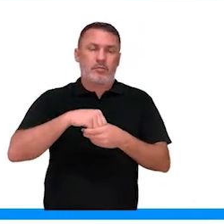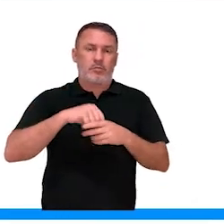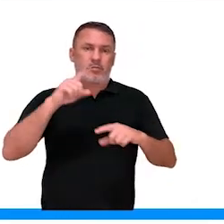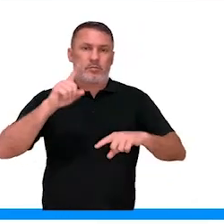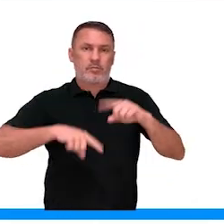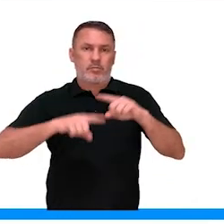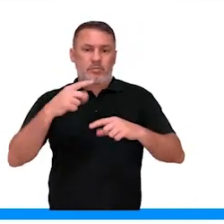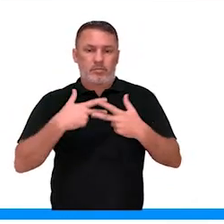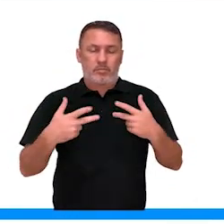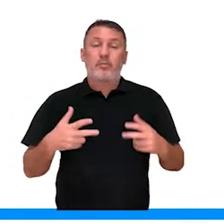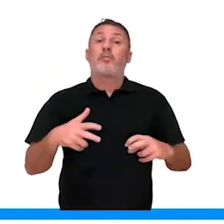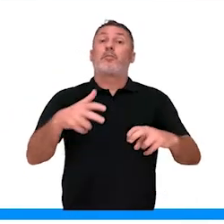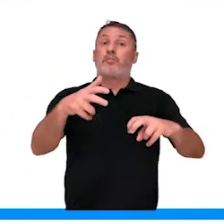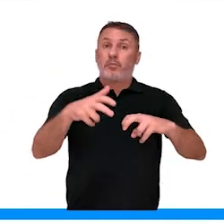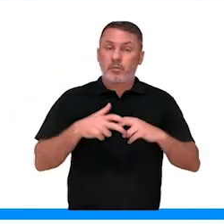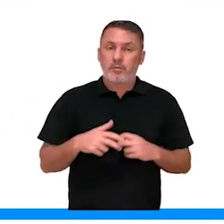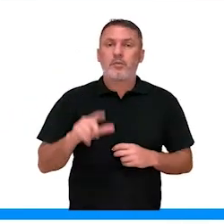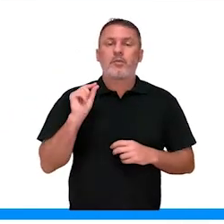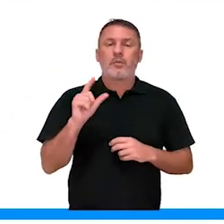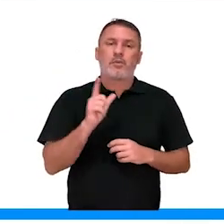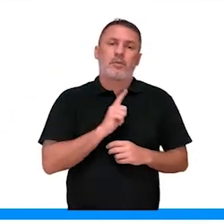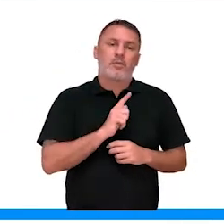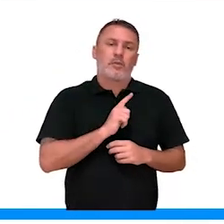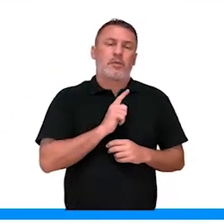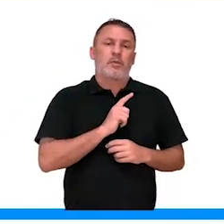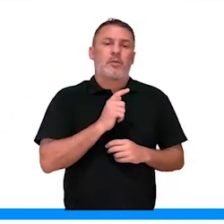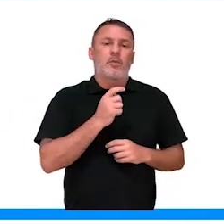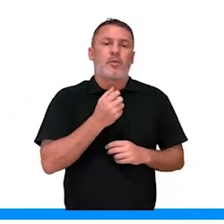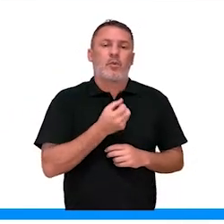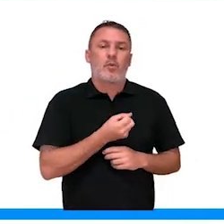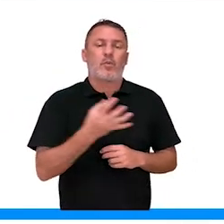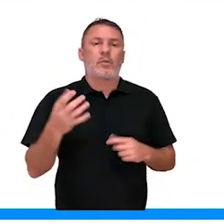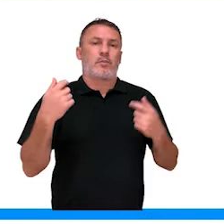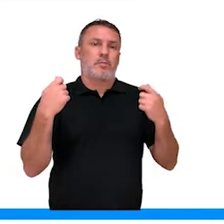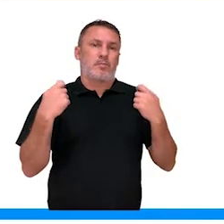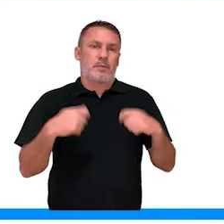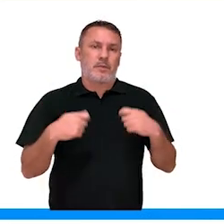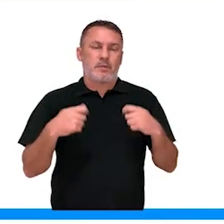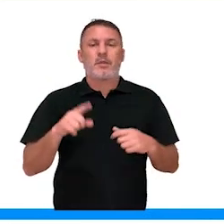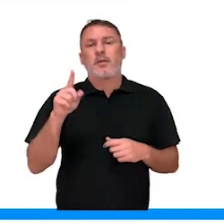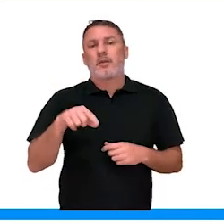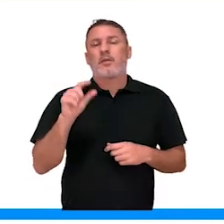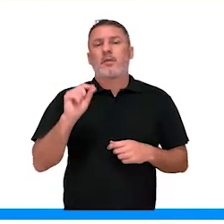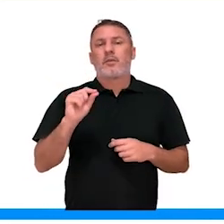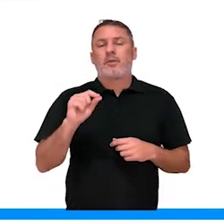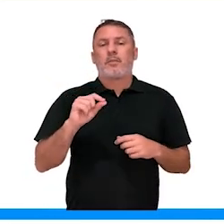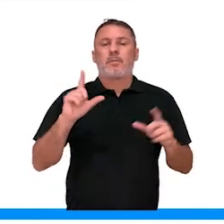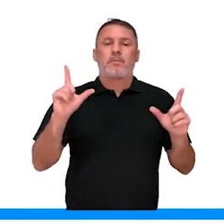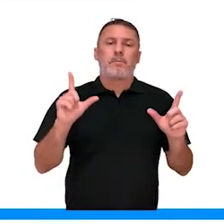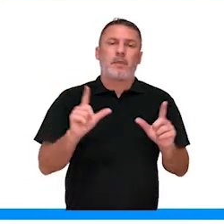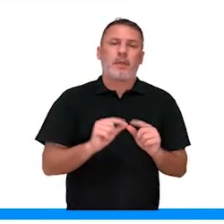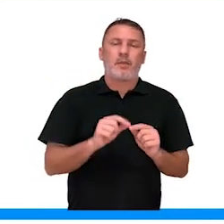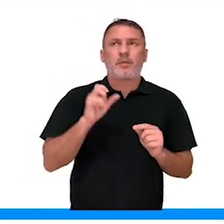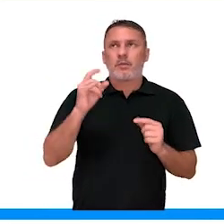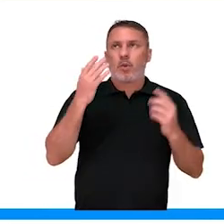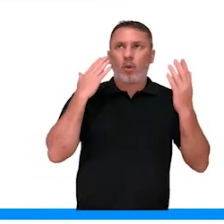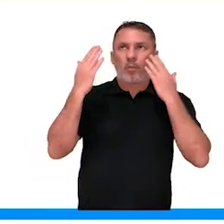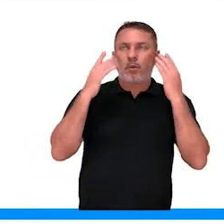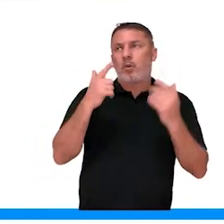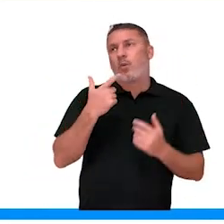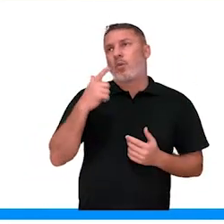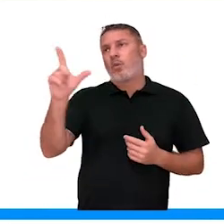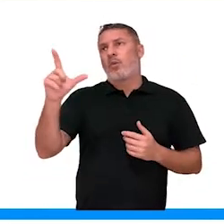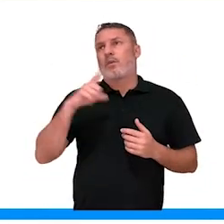outras substâncias. Portanto, a quantidade que a gente precisa deles é uma quantidade bem menor quando